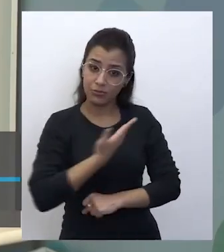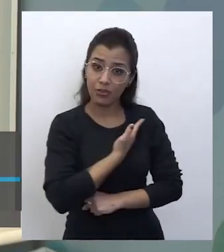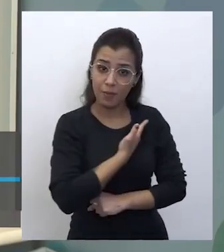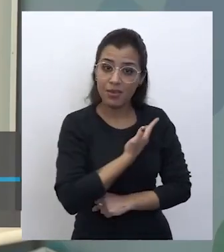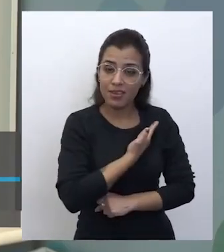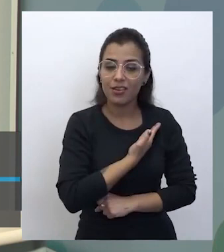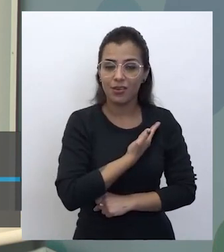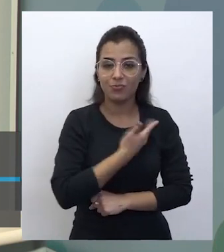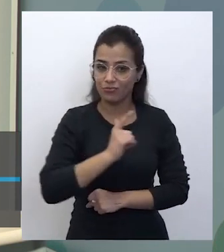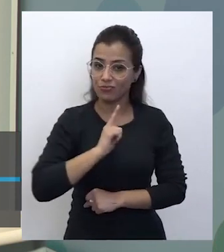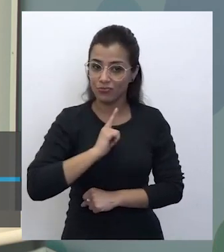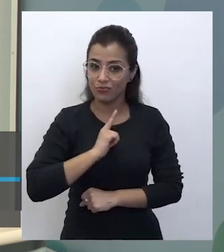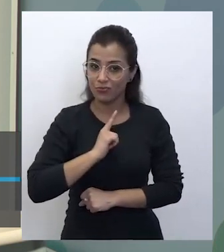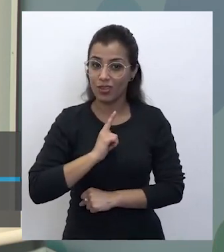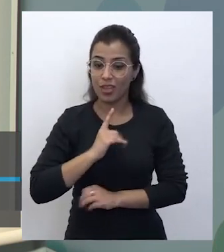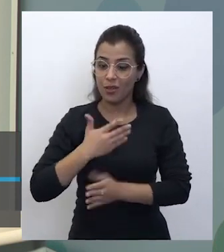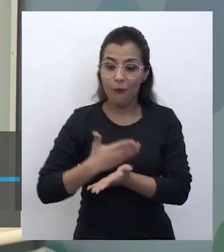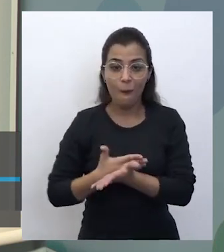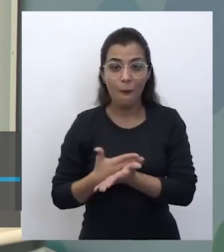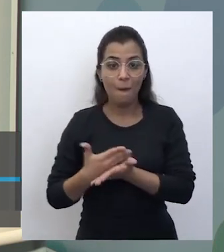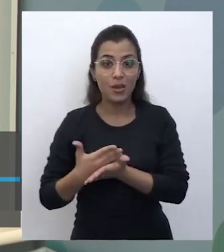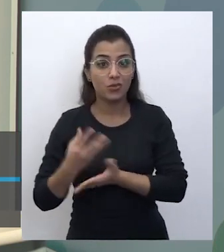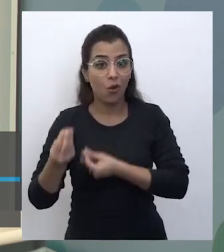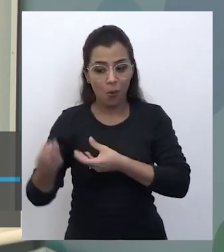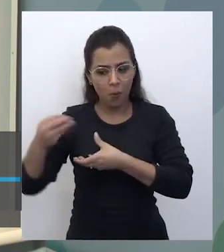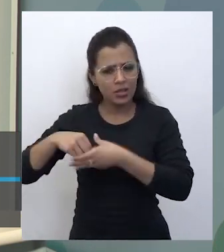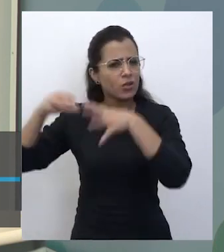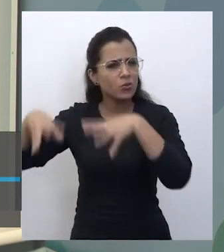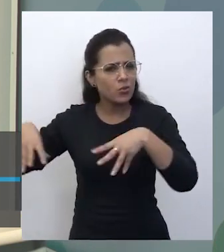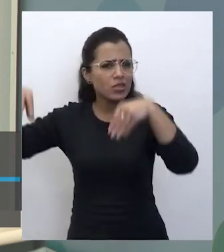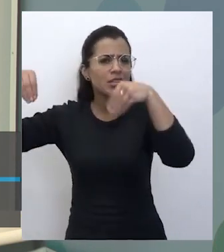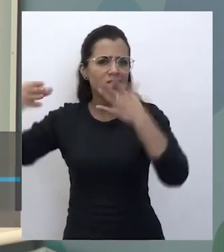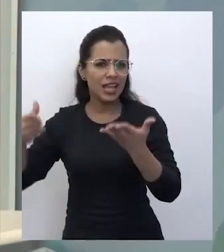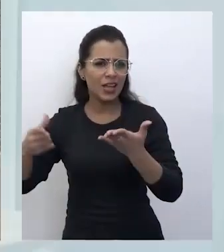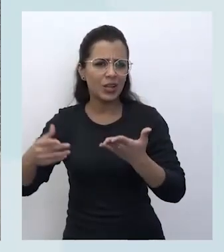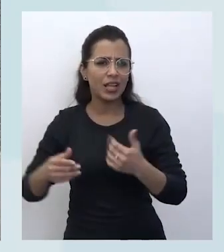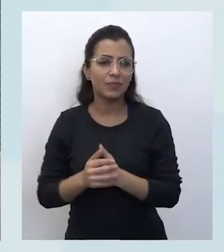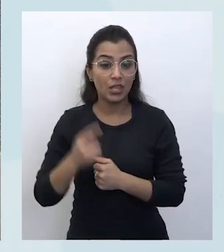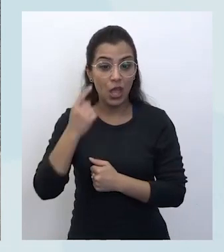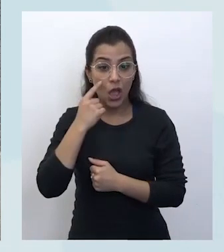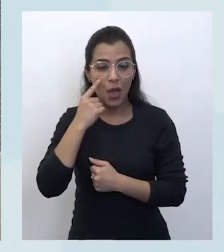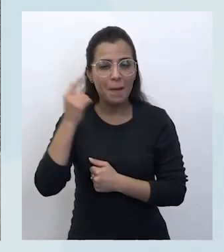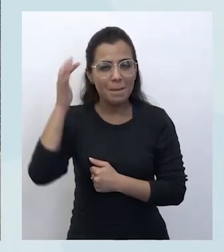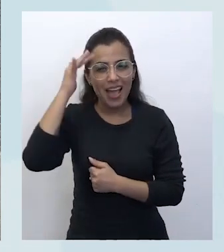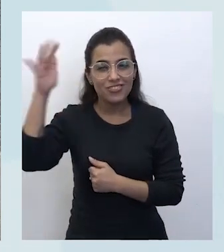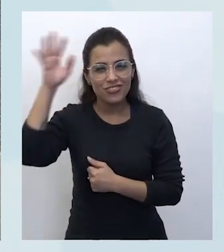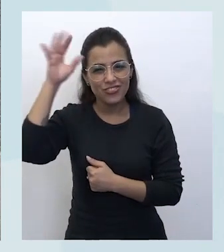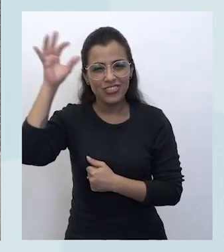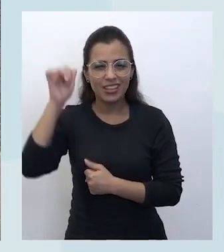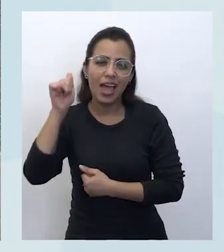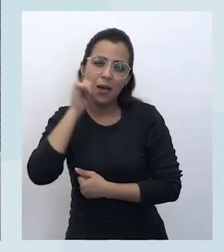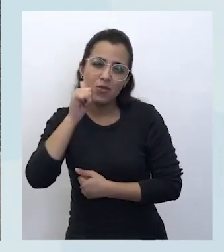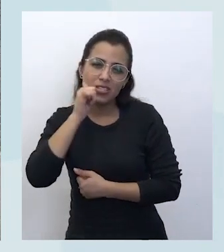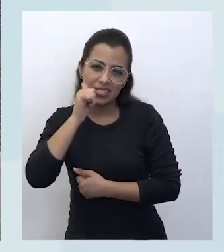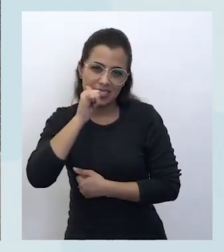influenciadas por esta vida nestes castelos. Então, imagina, de novo na tela, a mocinha, né, o rapaz vai embora